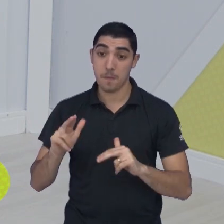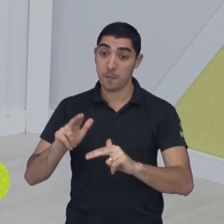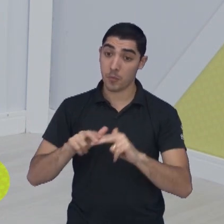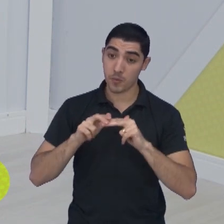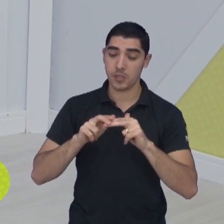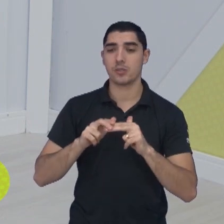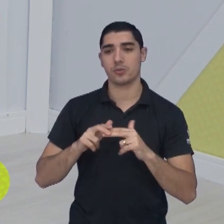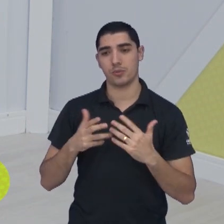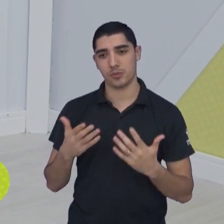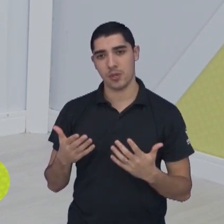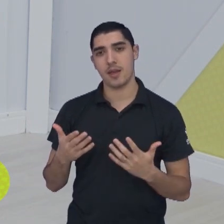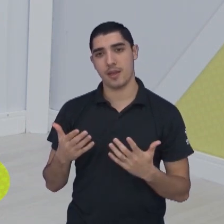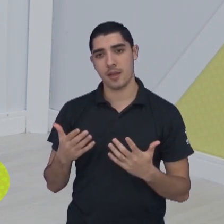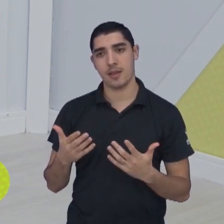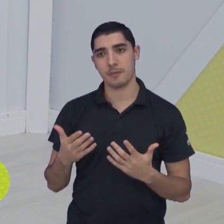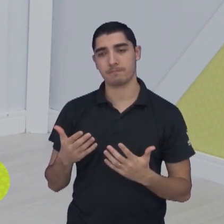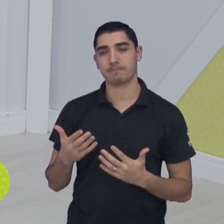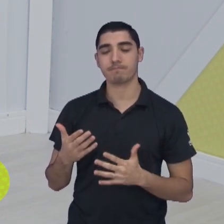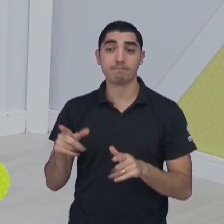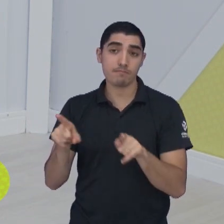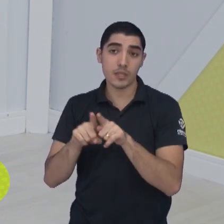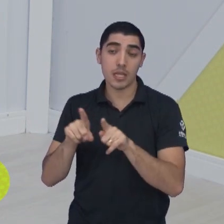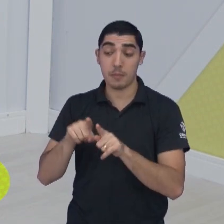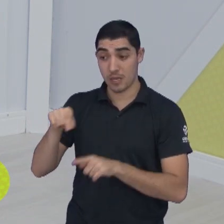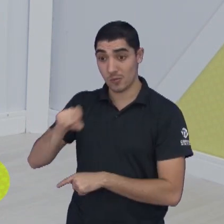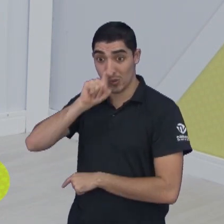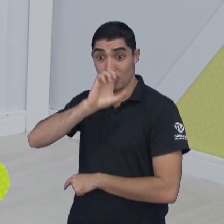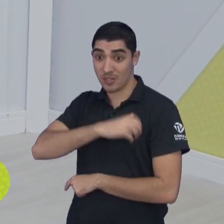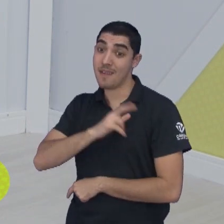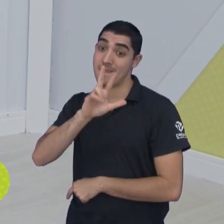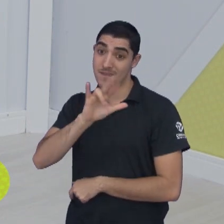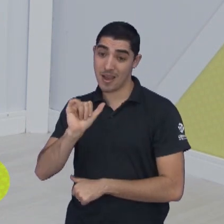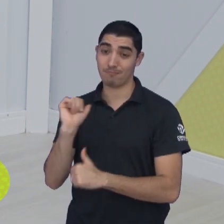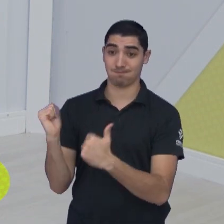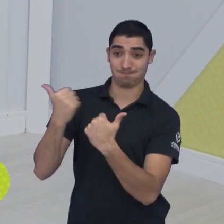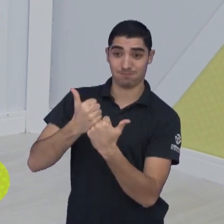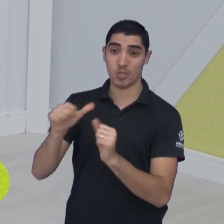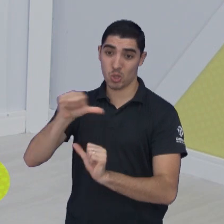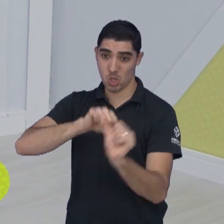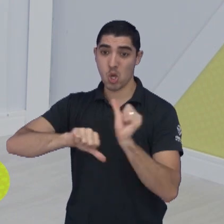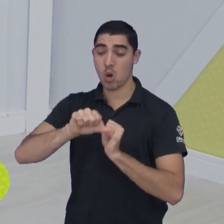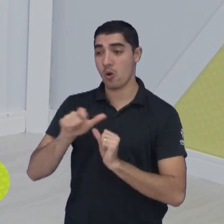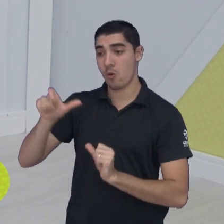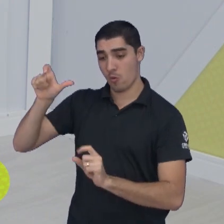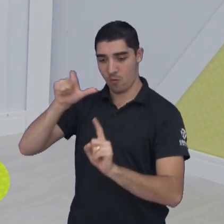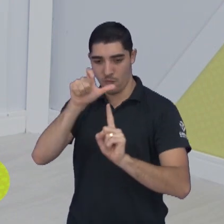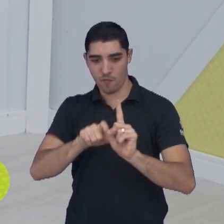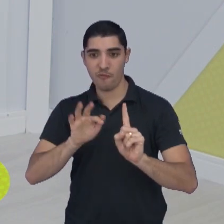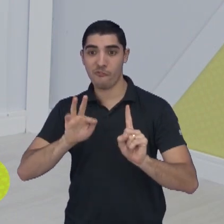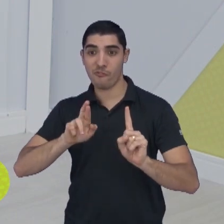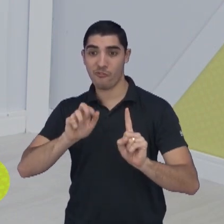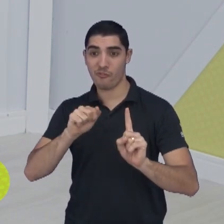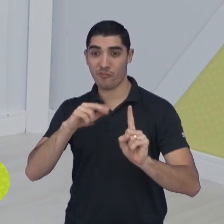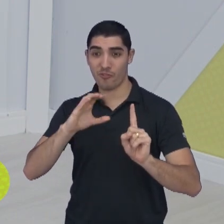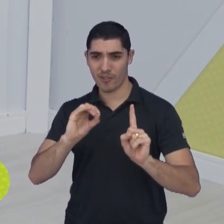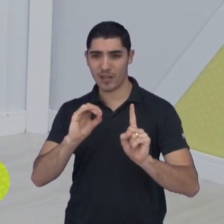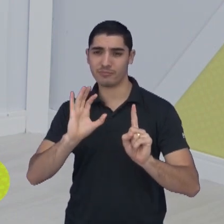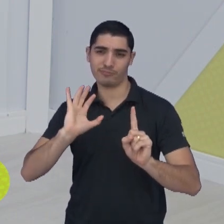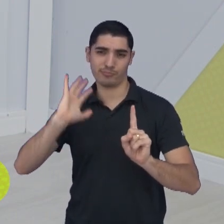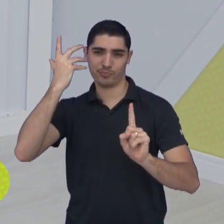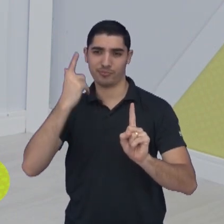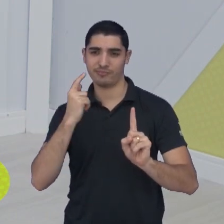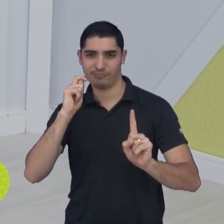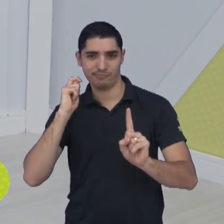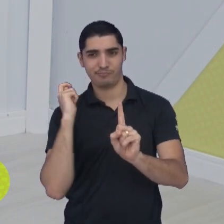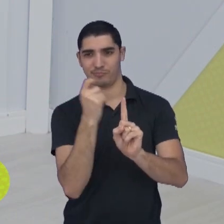seja... e outro detalhe, Bruno, o São José vai vir modificado. O Franco, que é um jogador de confiança do Sérgio Guedes, foi expulso bizonhamente, aí, como a